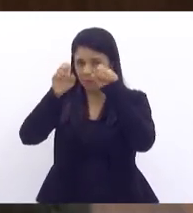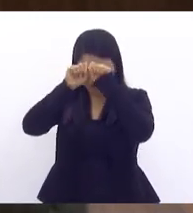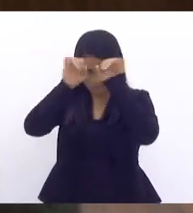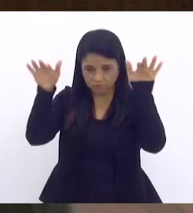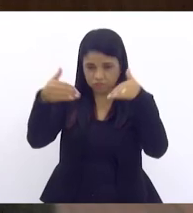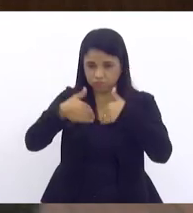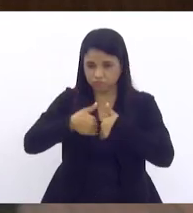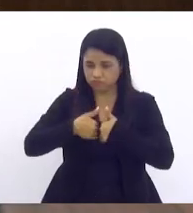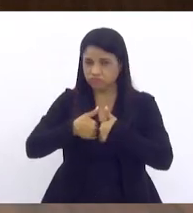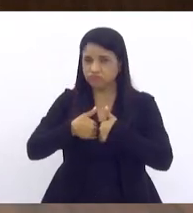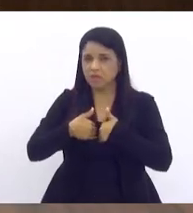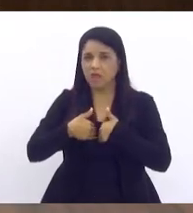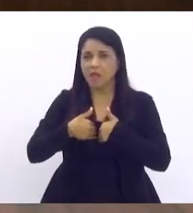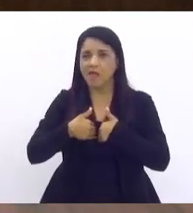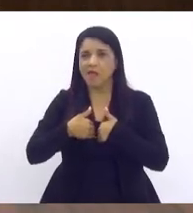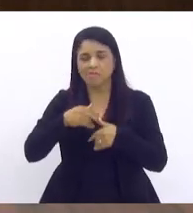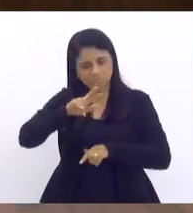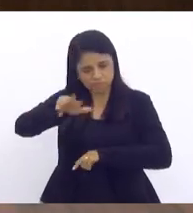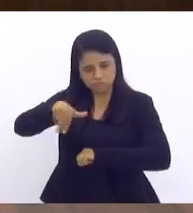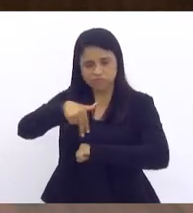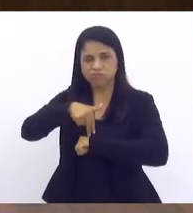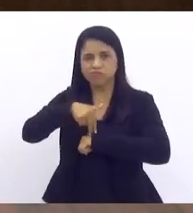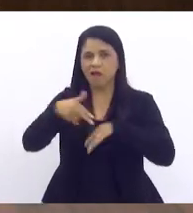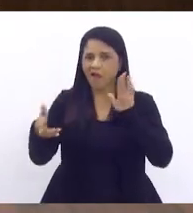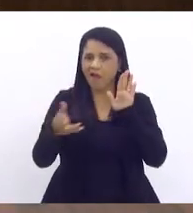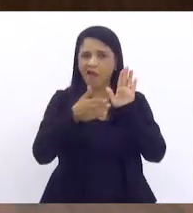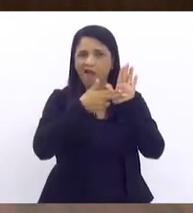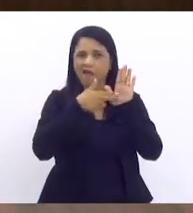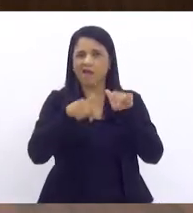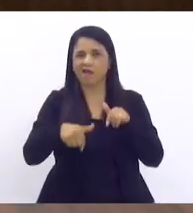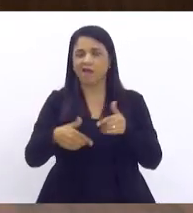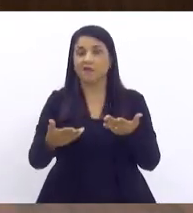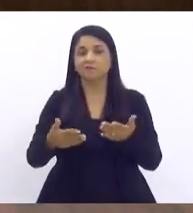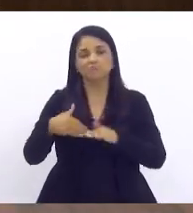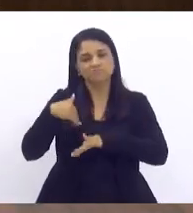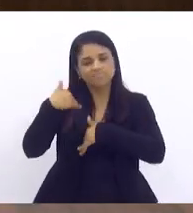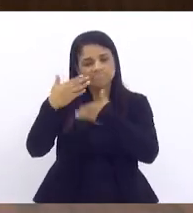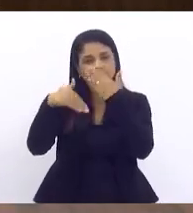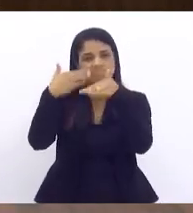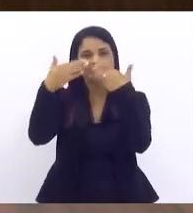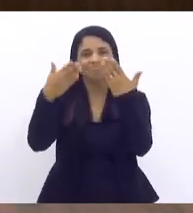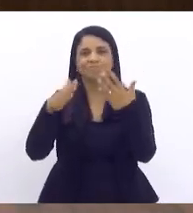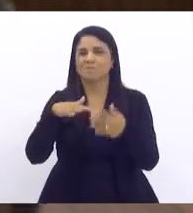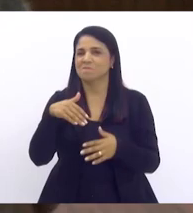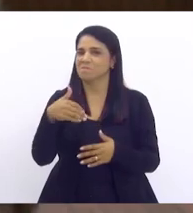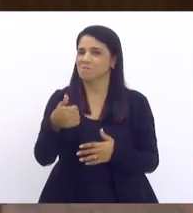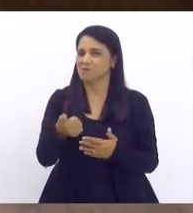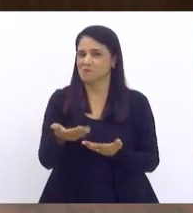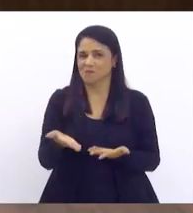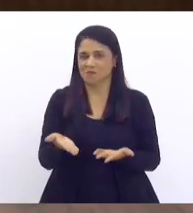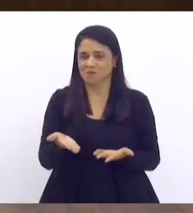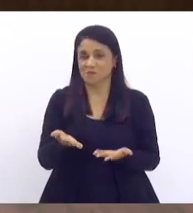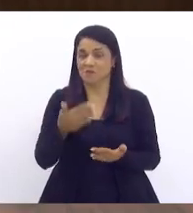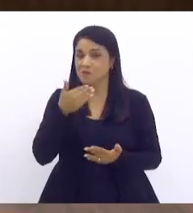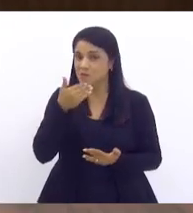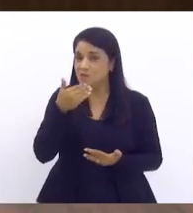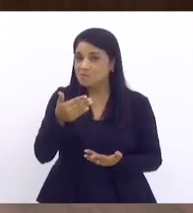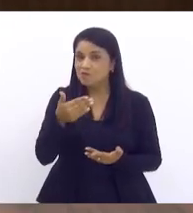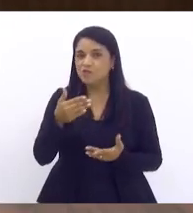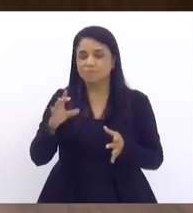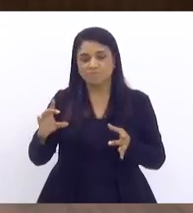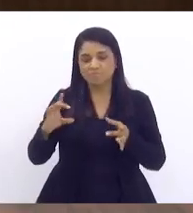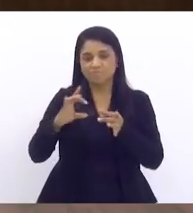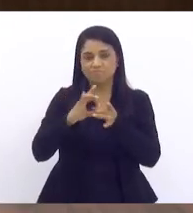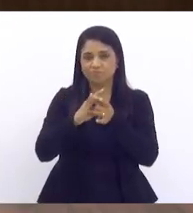e assumiu essa postura aqui, de forma que nós só temos a evoluir. E pedir que hajamos em